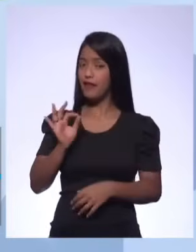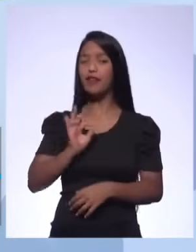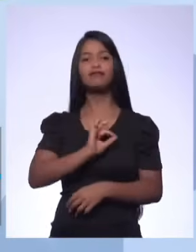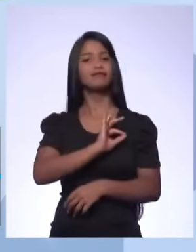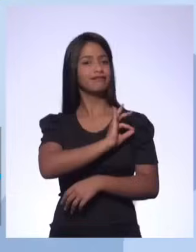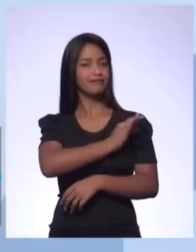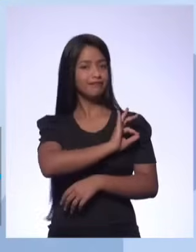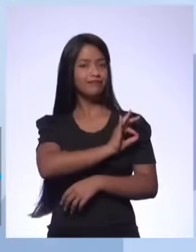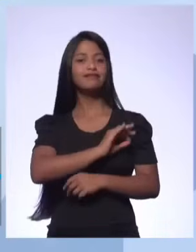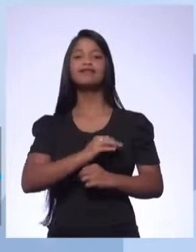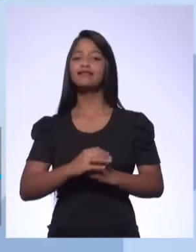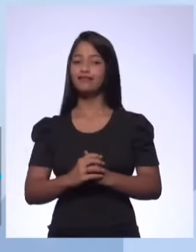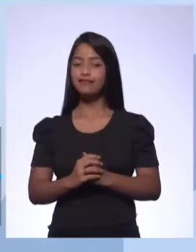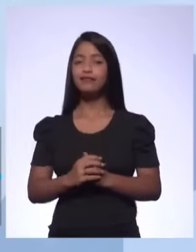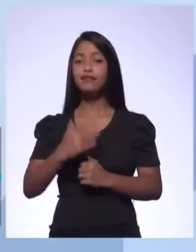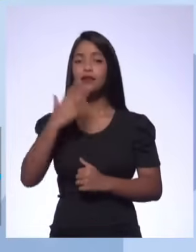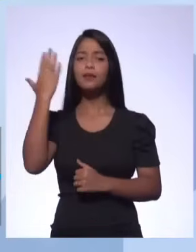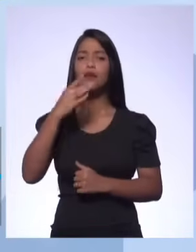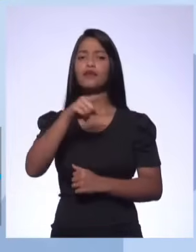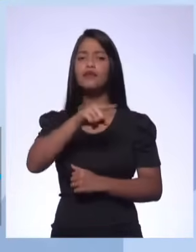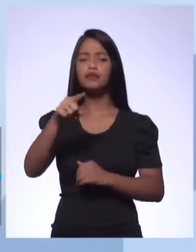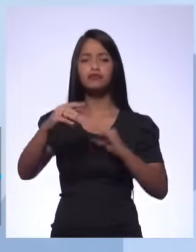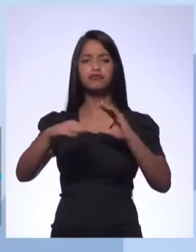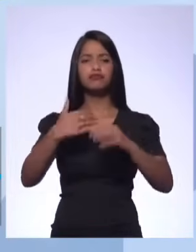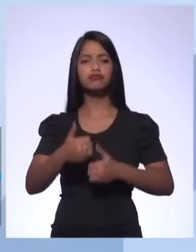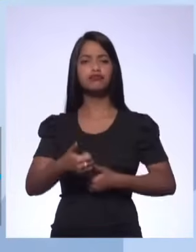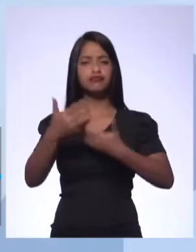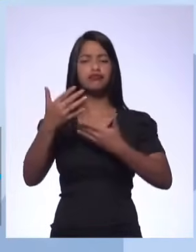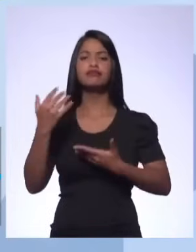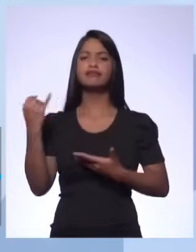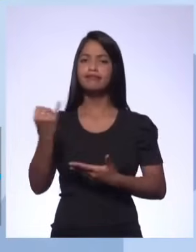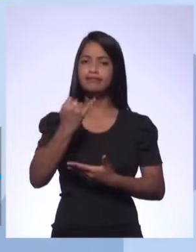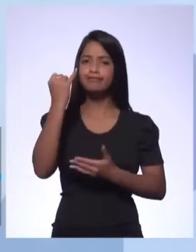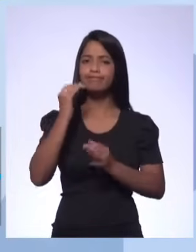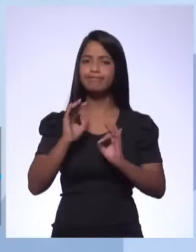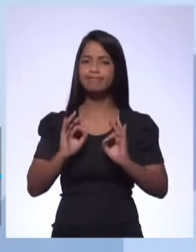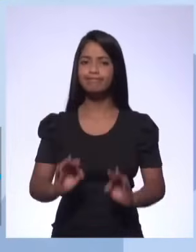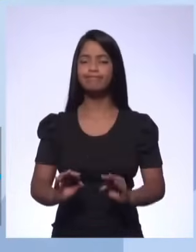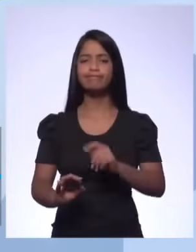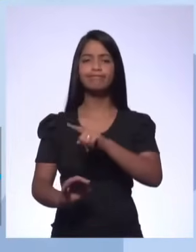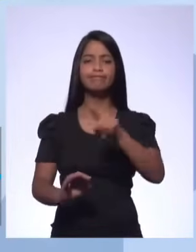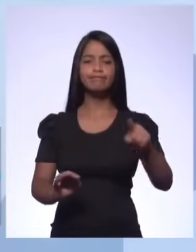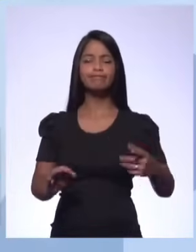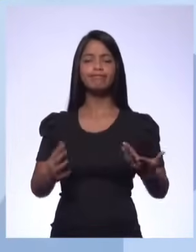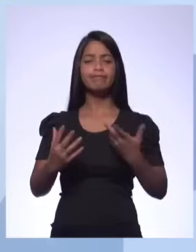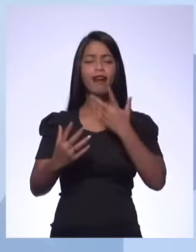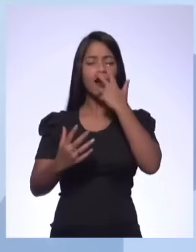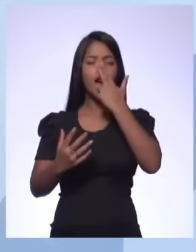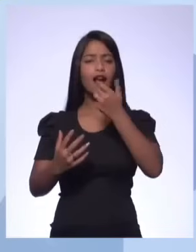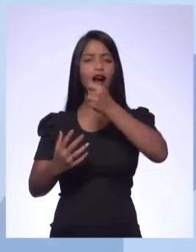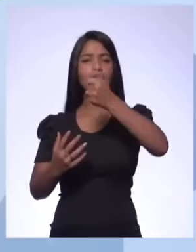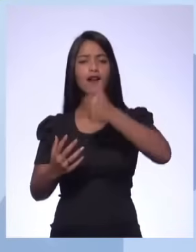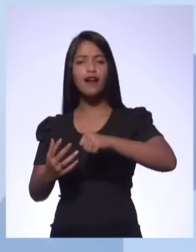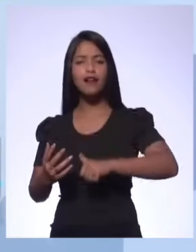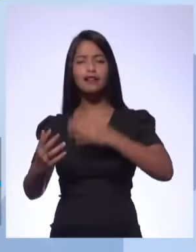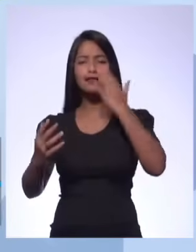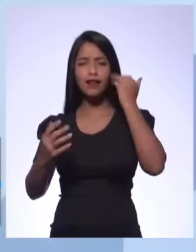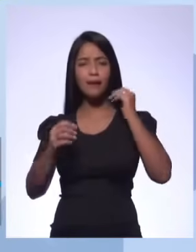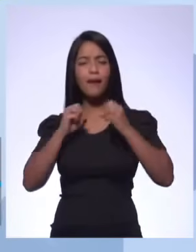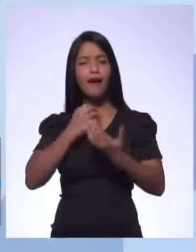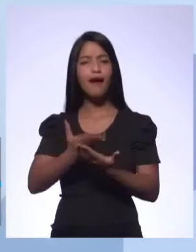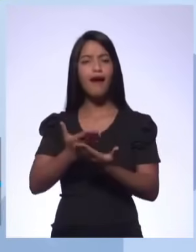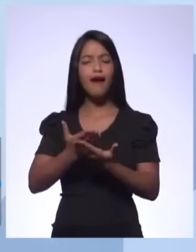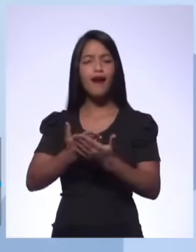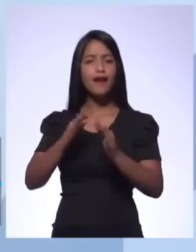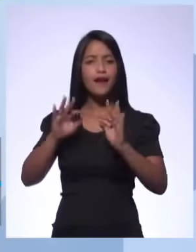que tem quando vocês participam aí pelo chat, quando vocês colocam aquelas impressões que aparecem no final de toda a aula aqui pelo Centro de Mídias, que vocês